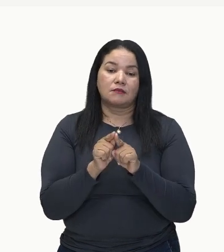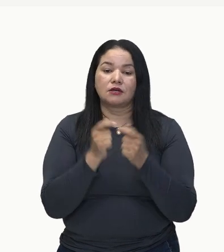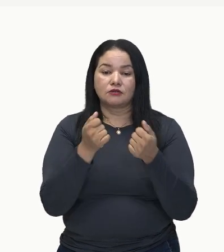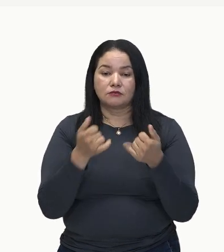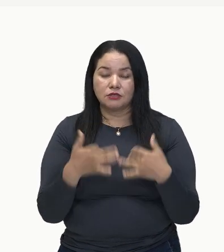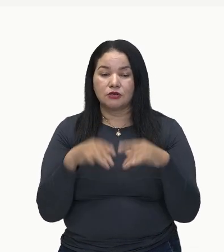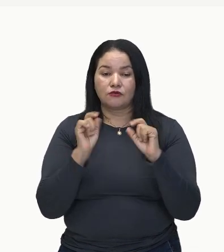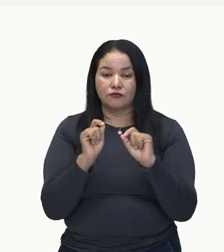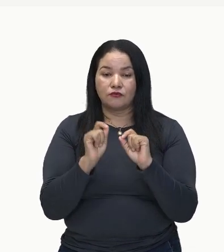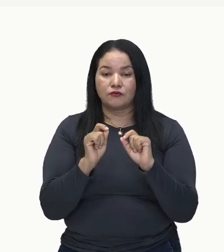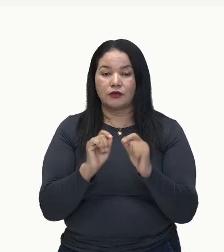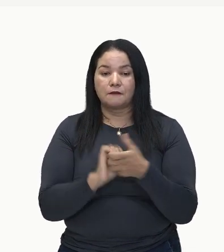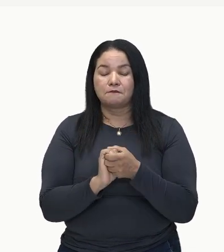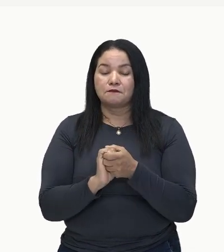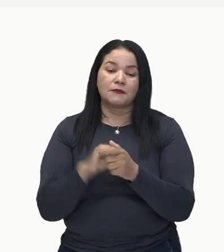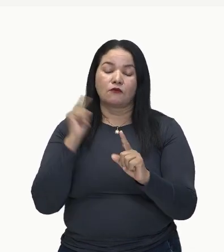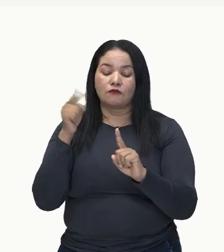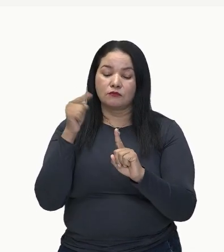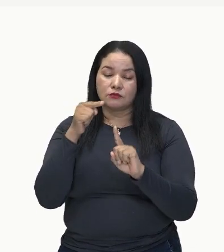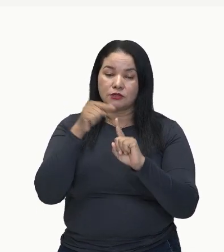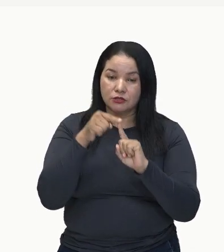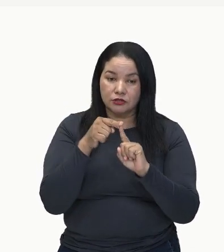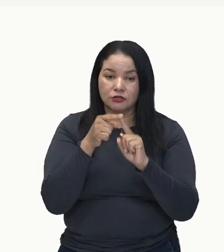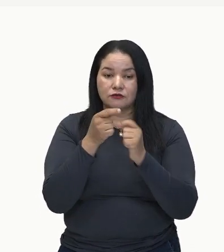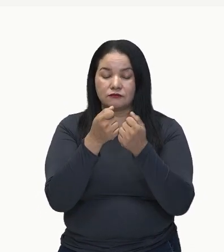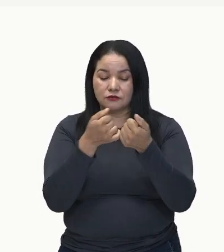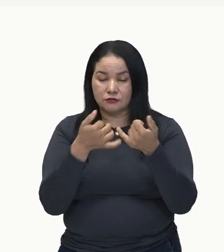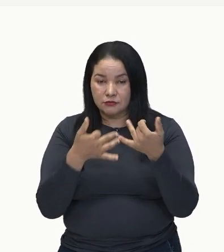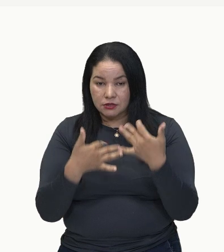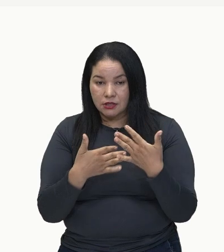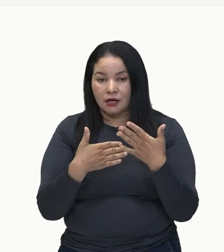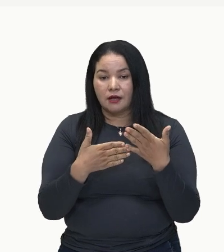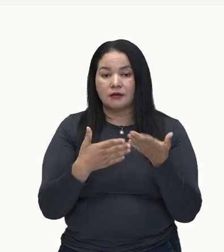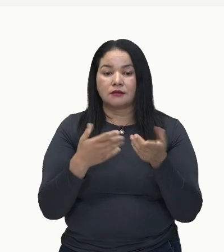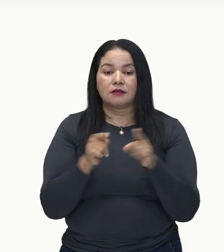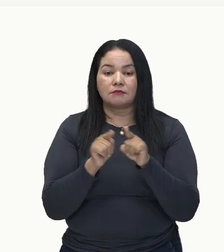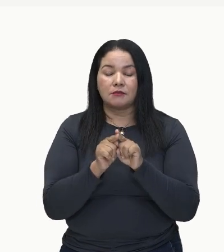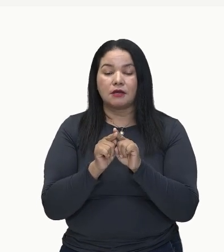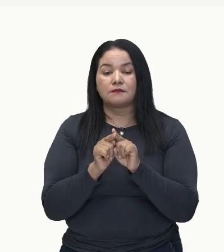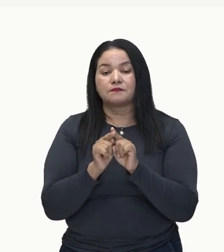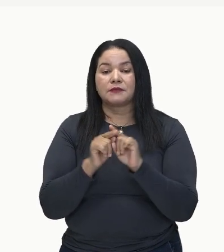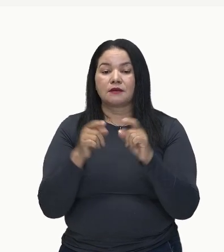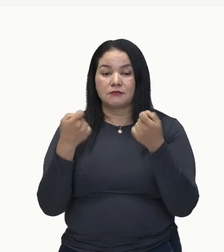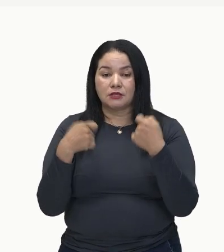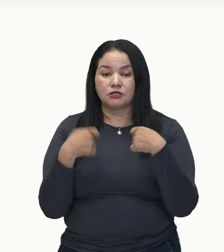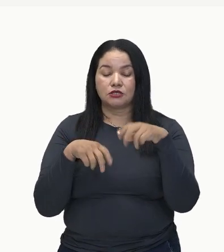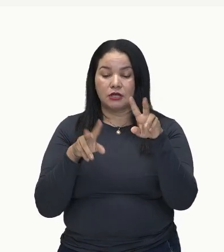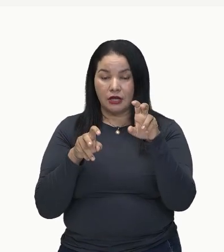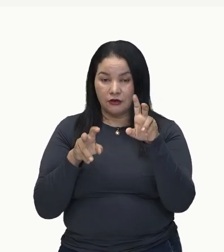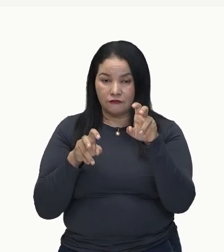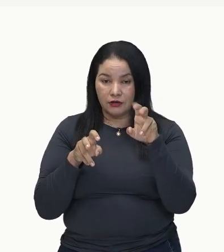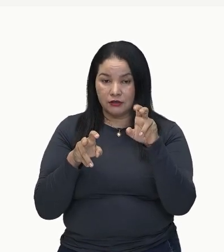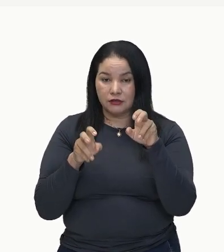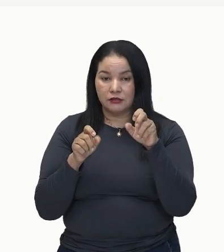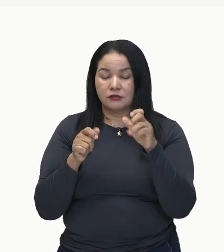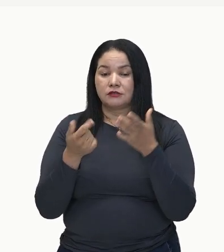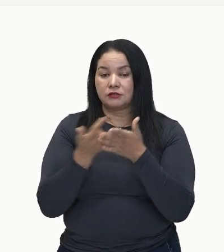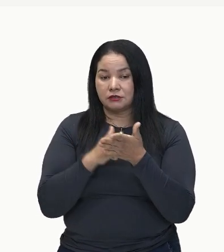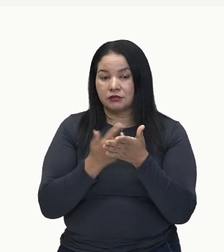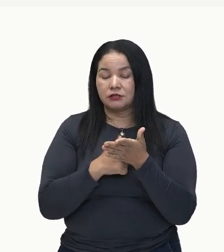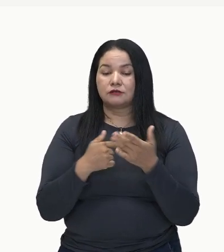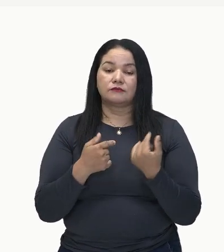o objetivo a ser atingido, né? Não se esqueça das referências bibliográficas ou dos créditos.